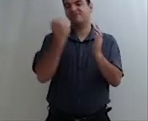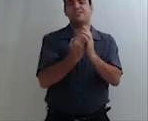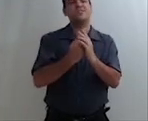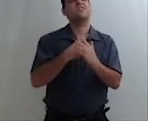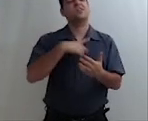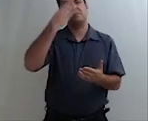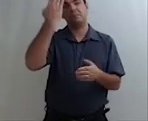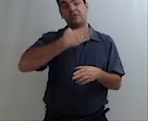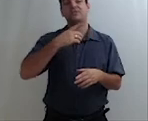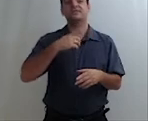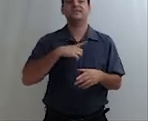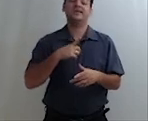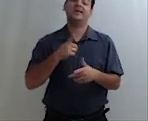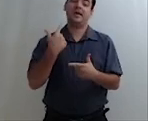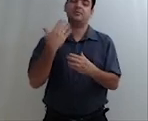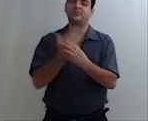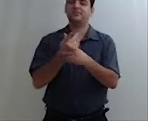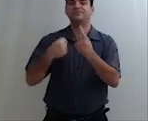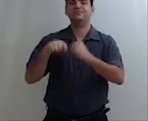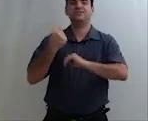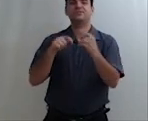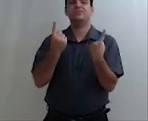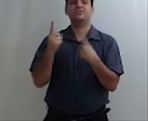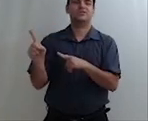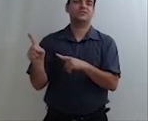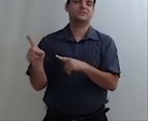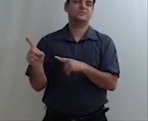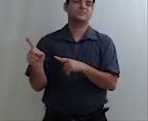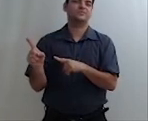administrativo que fez sua apuração